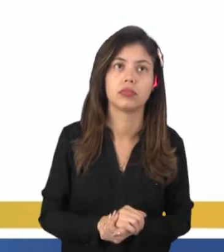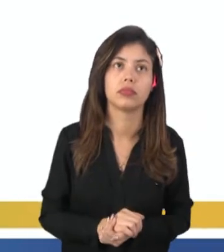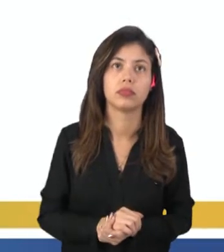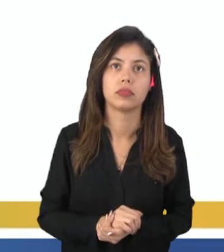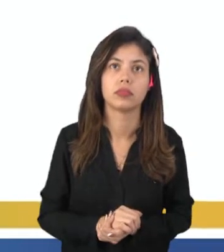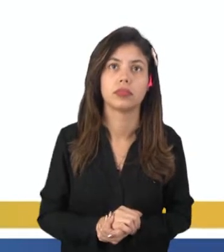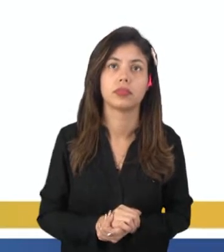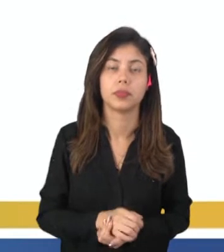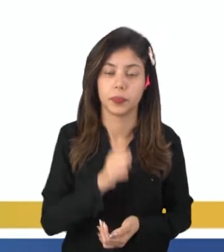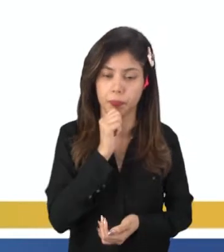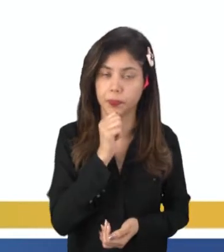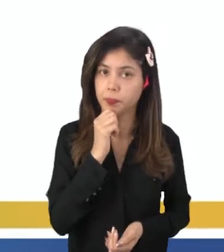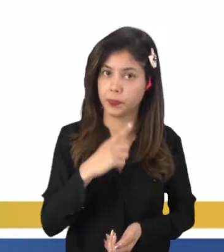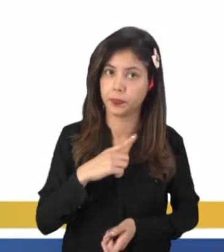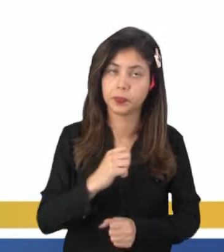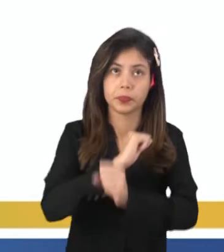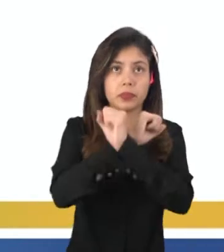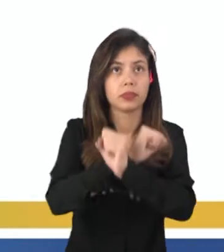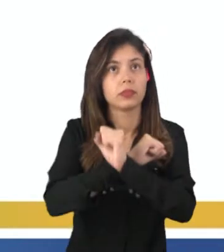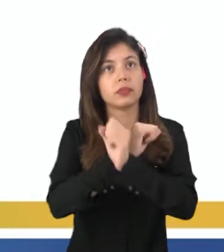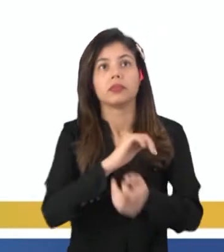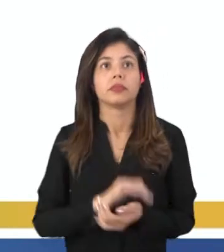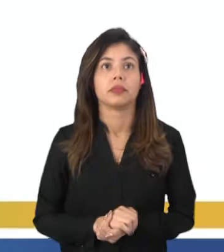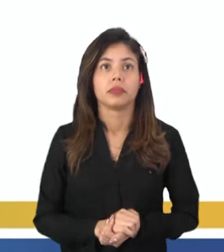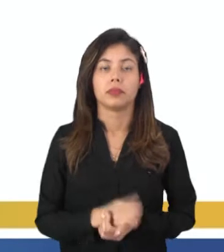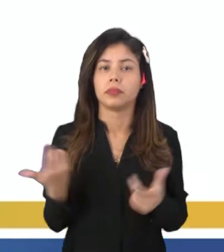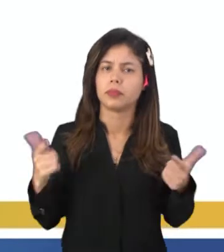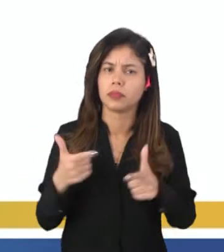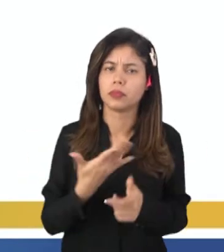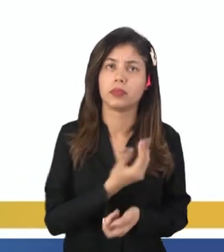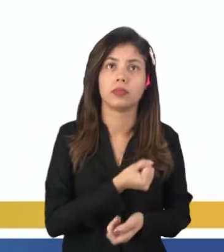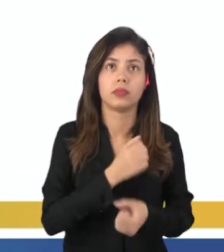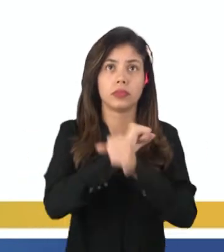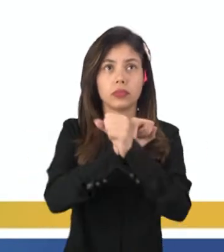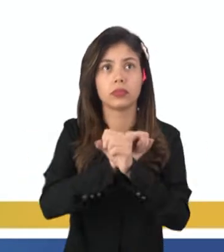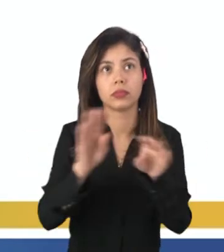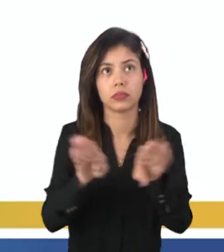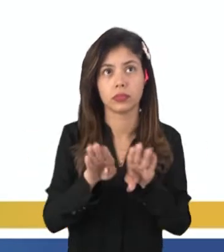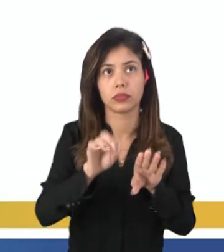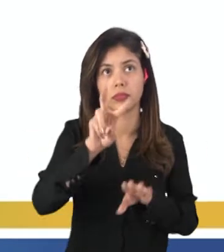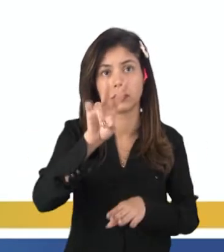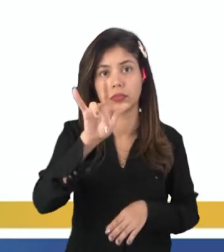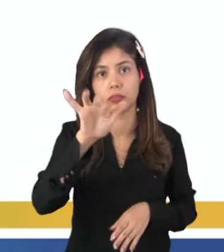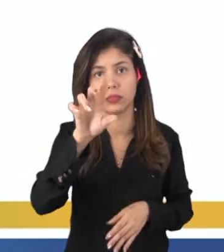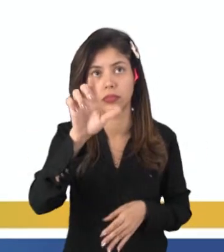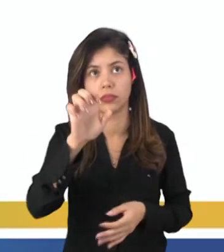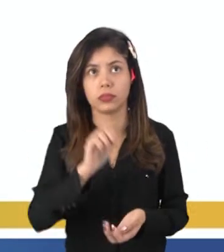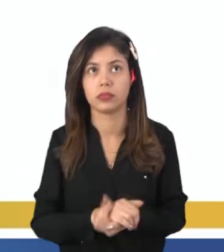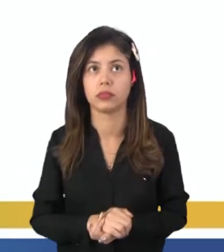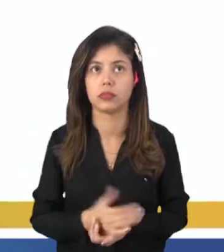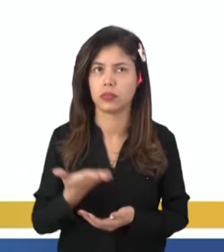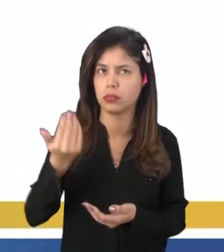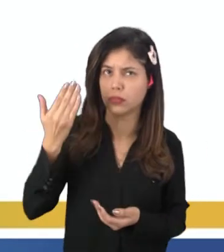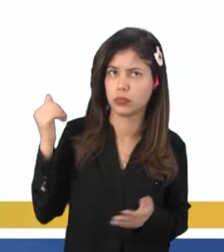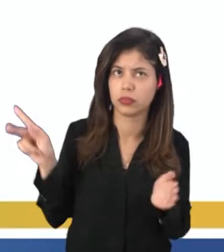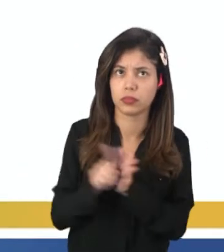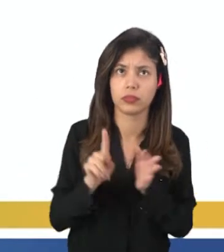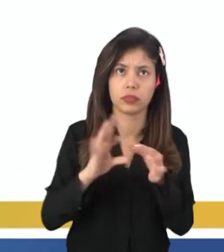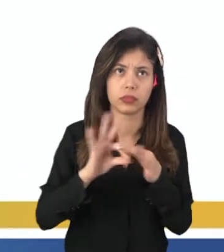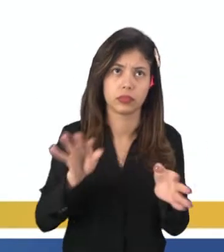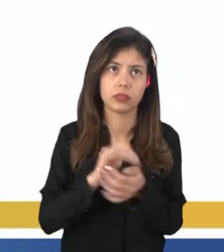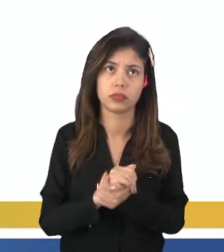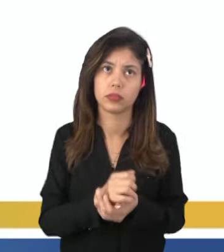Então, também existiam os escravos. Então, havia ainda em menor número escravos e também os vilões, antigos proprietários livres